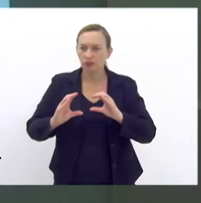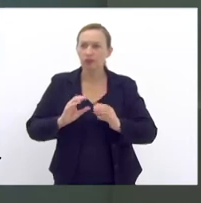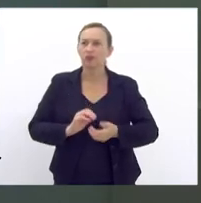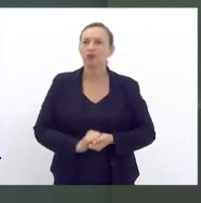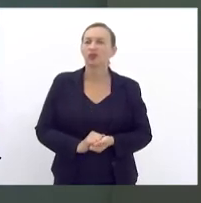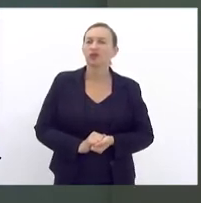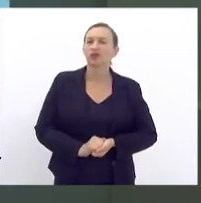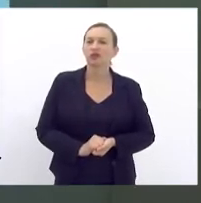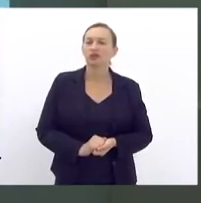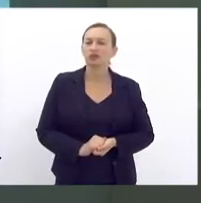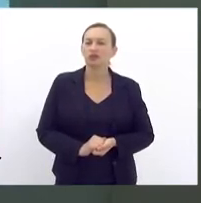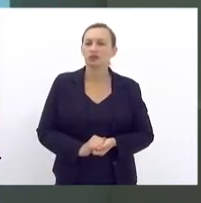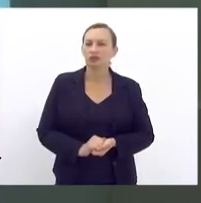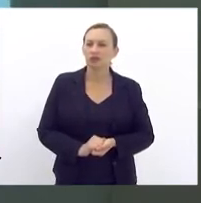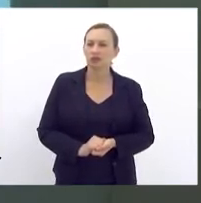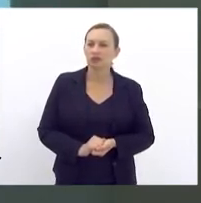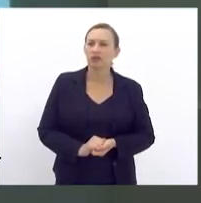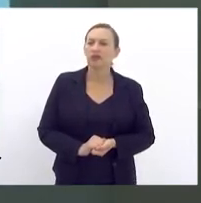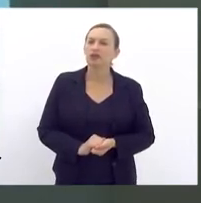passar por favor